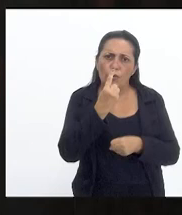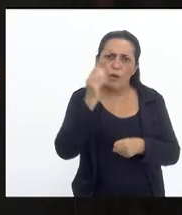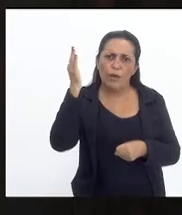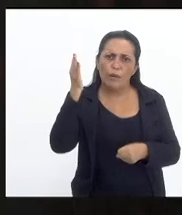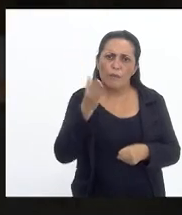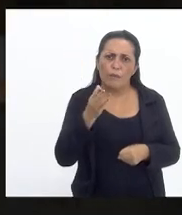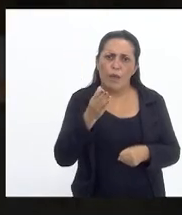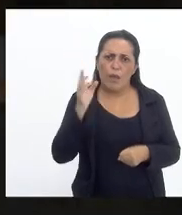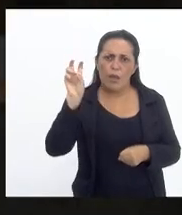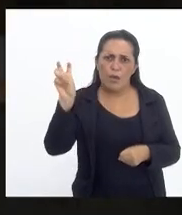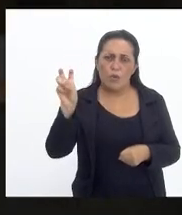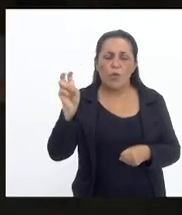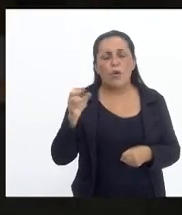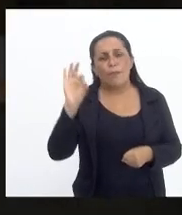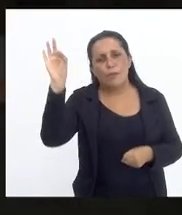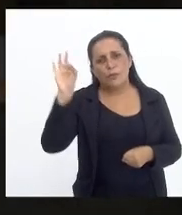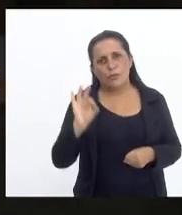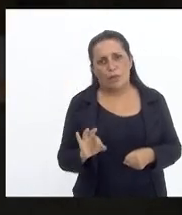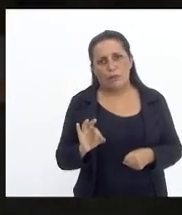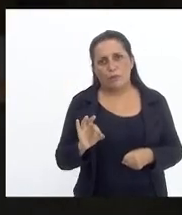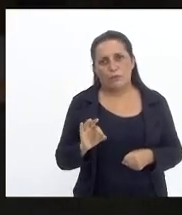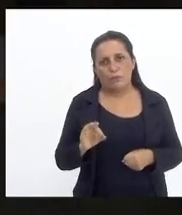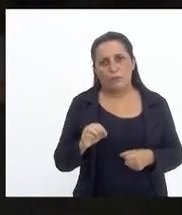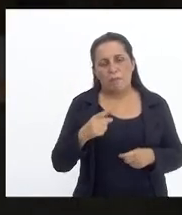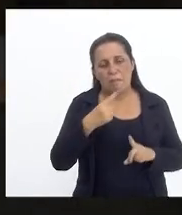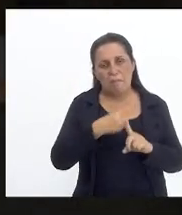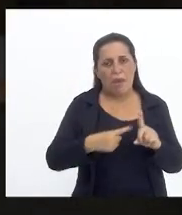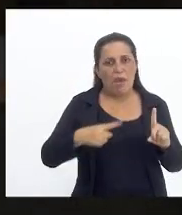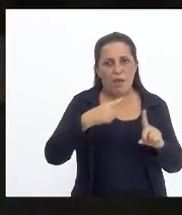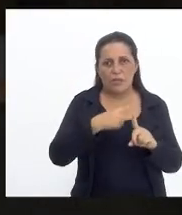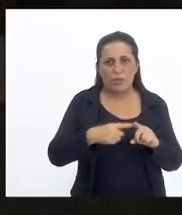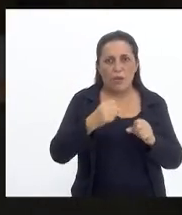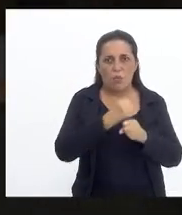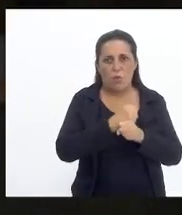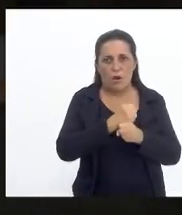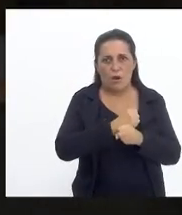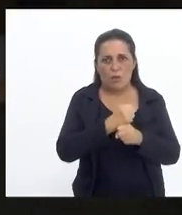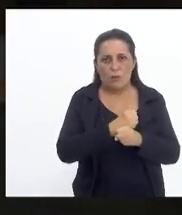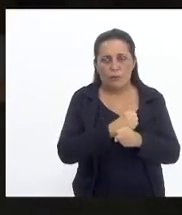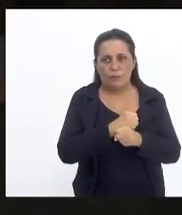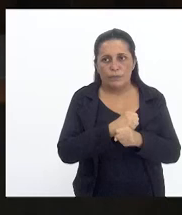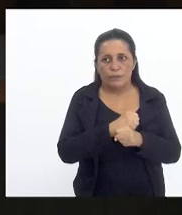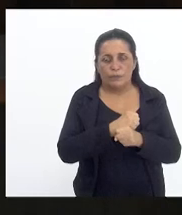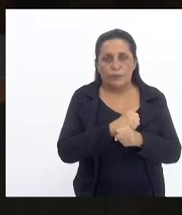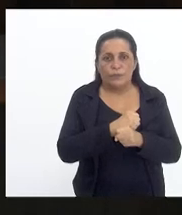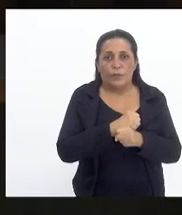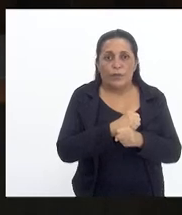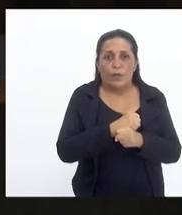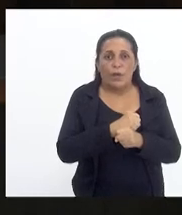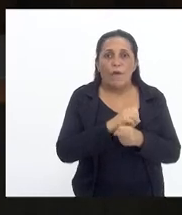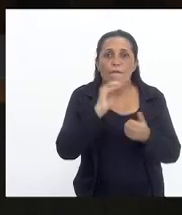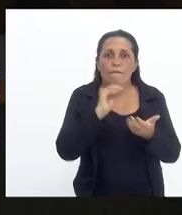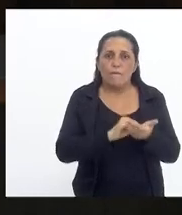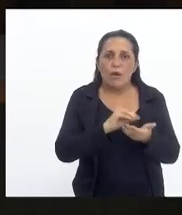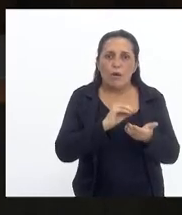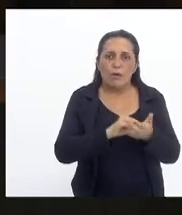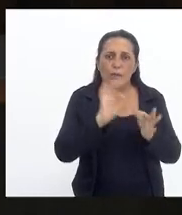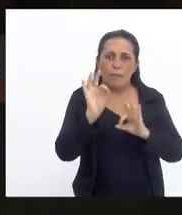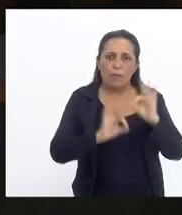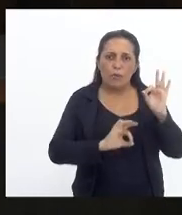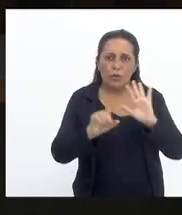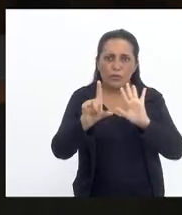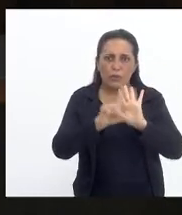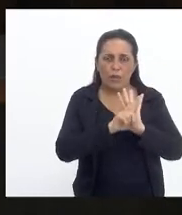por cento em média ao ano então sinto falta de um projeto de lei